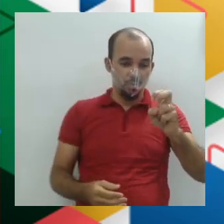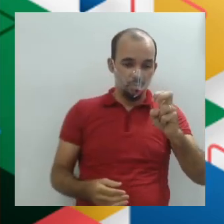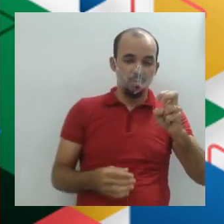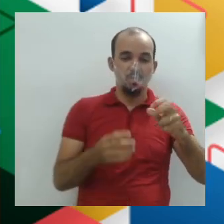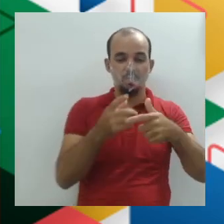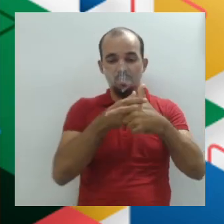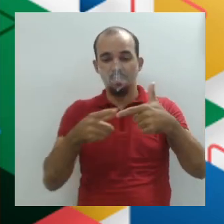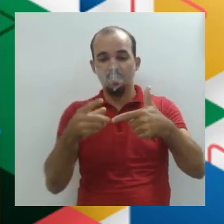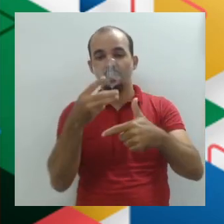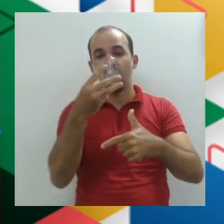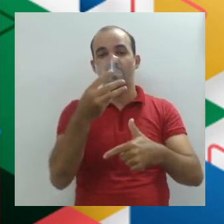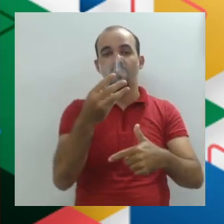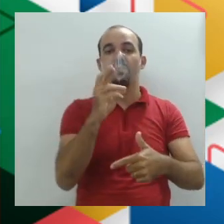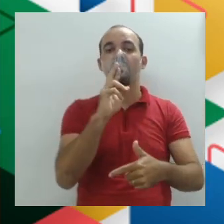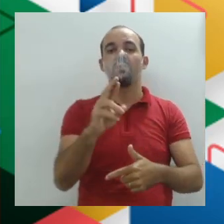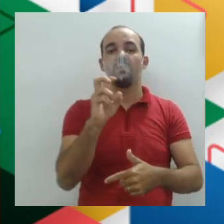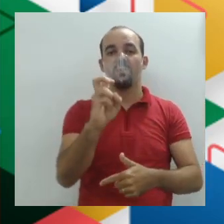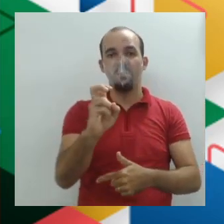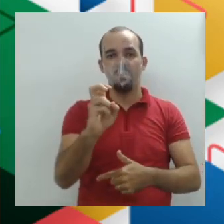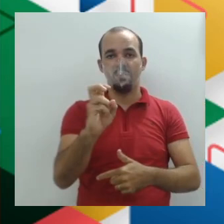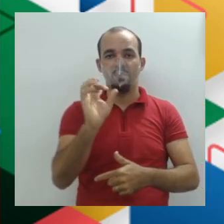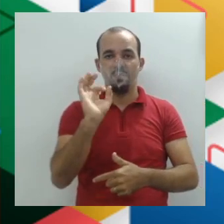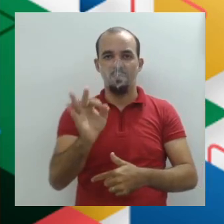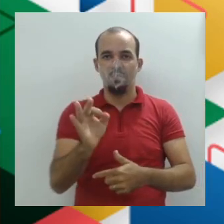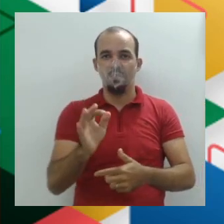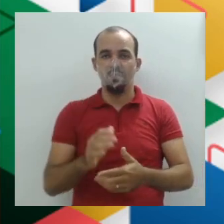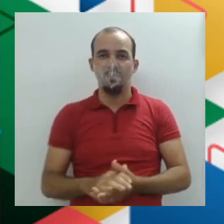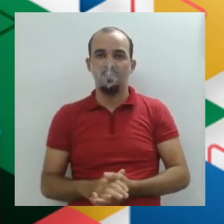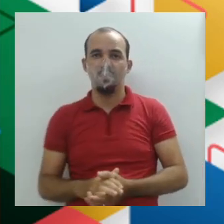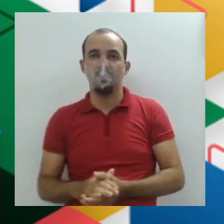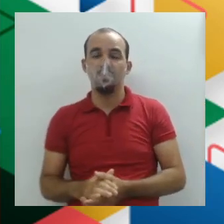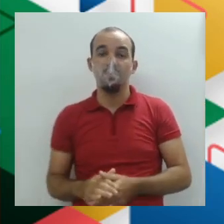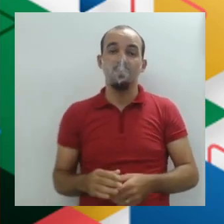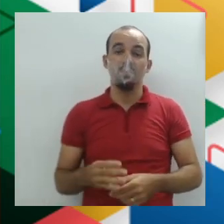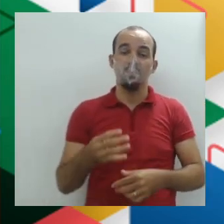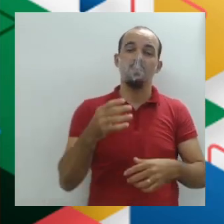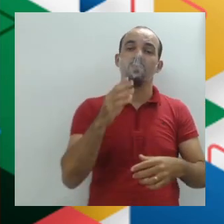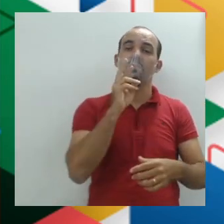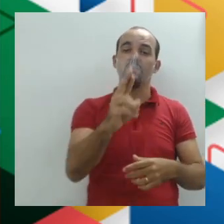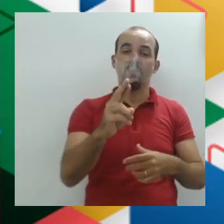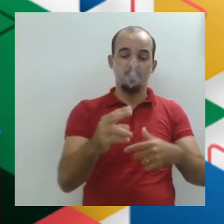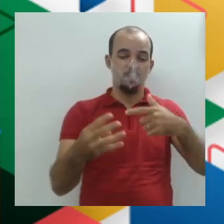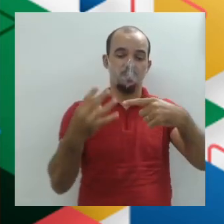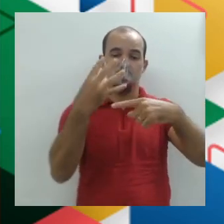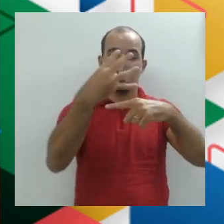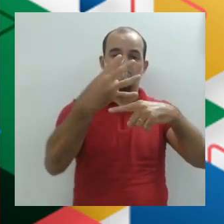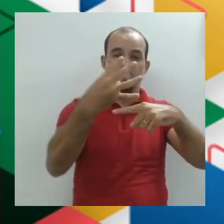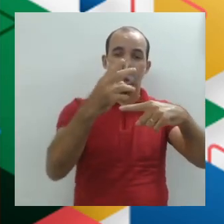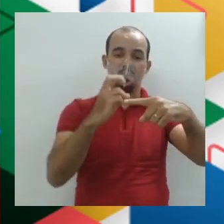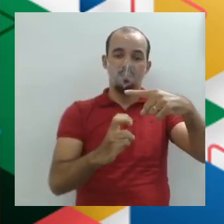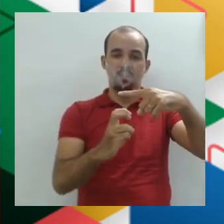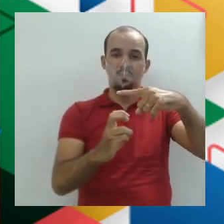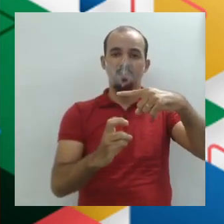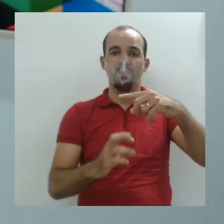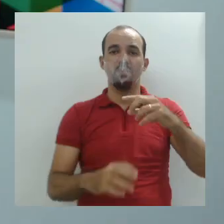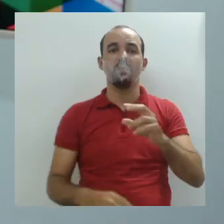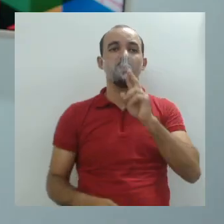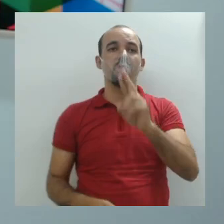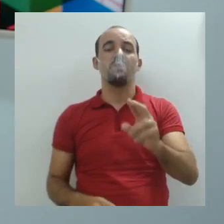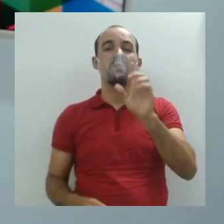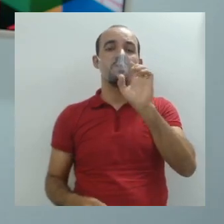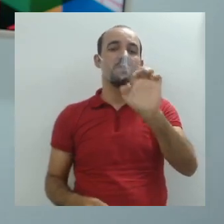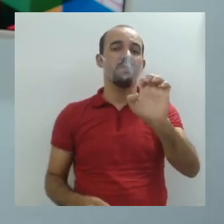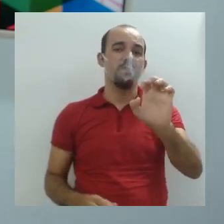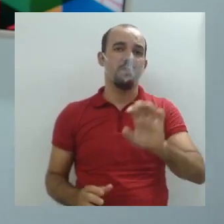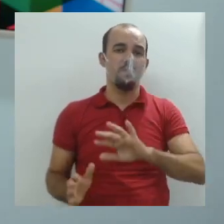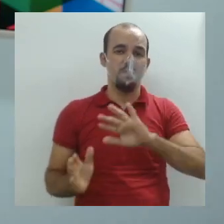5. Já tenho aqui a resposta para essa questão fácil. 4 sobre 5, resposta letra E. E sem perder tempo, já vou para a